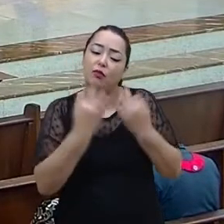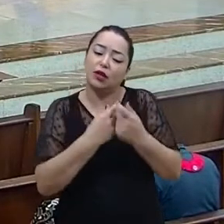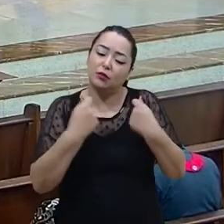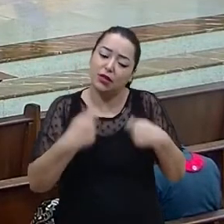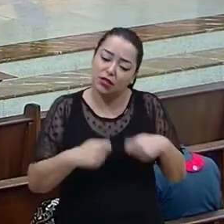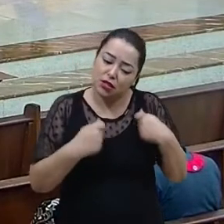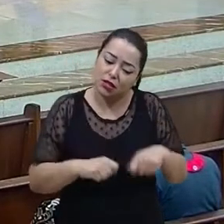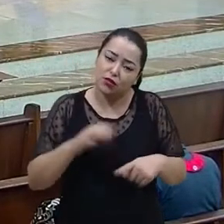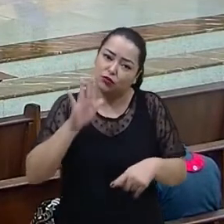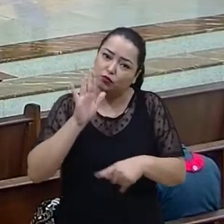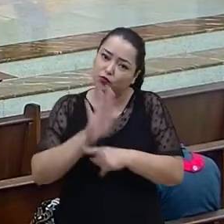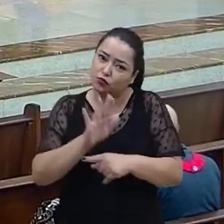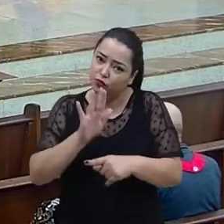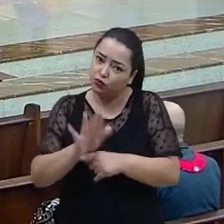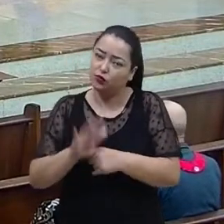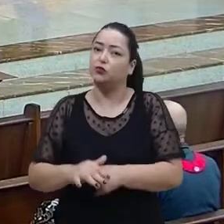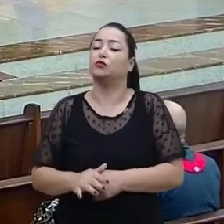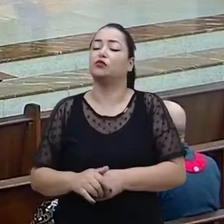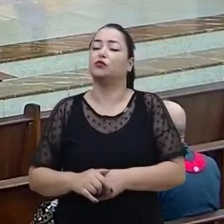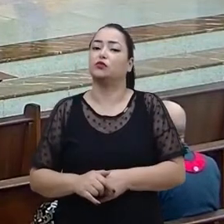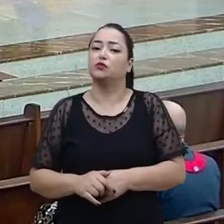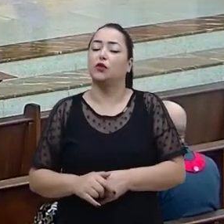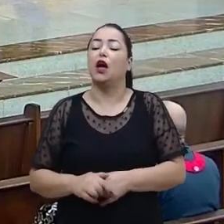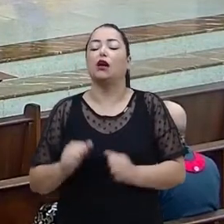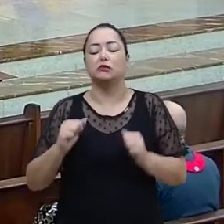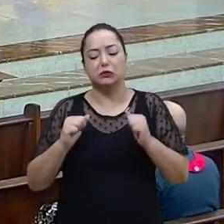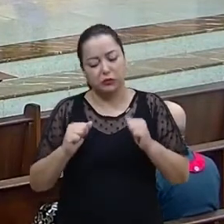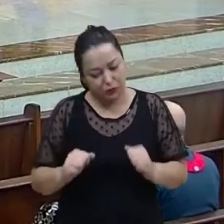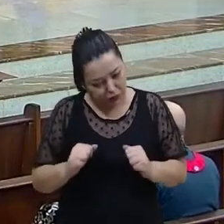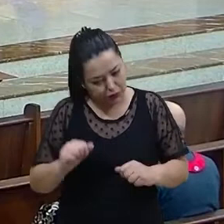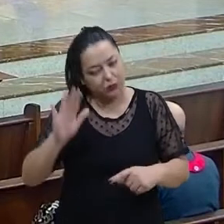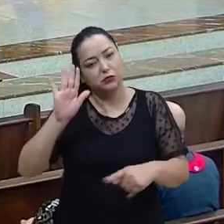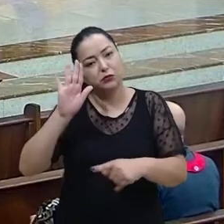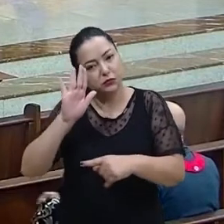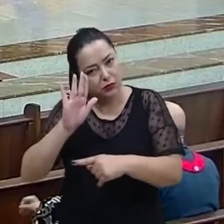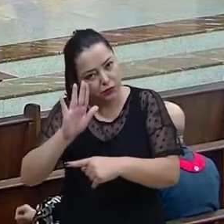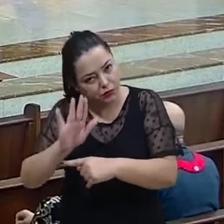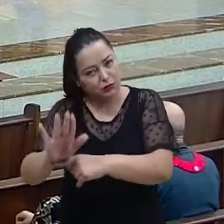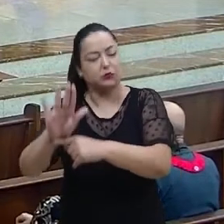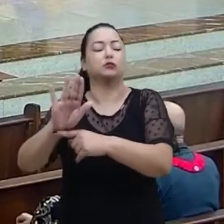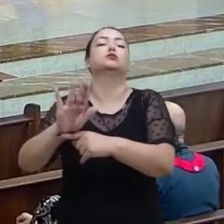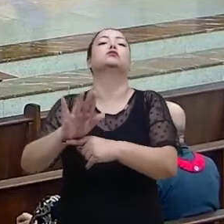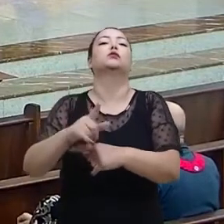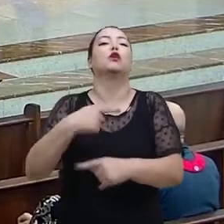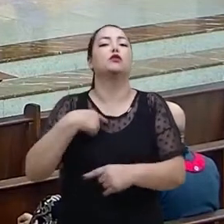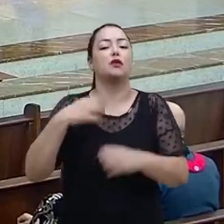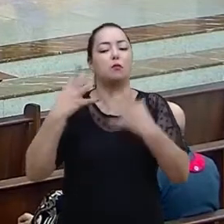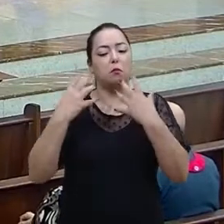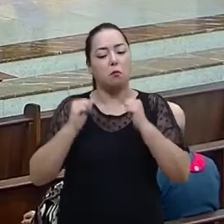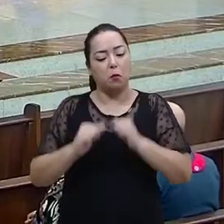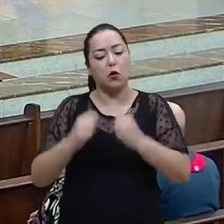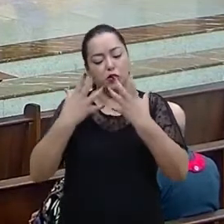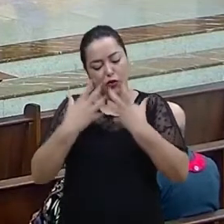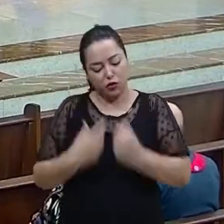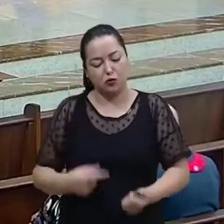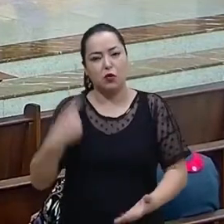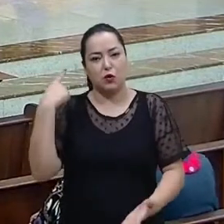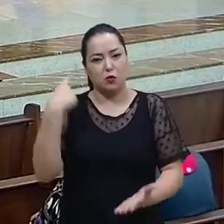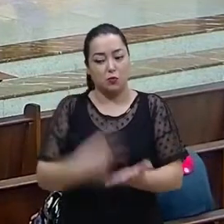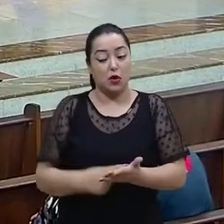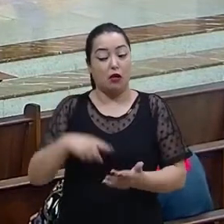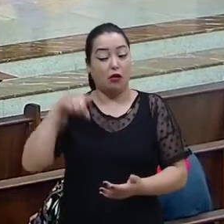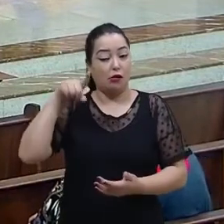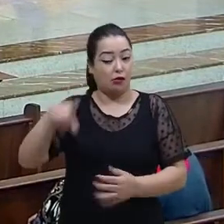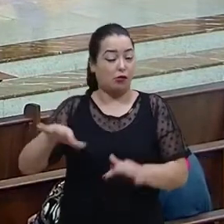uma de uma de uma força de uma cesta básica mensal para ela se eu assumo compromisso com esta